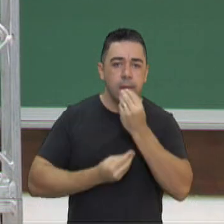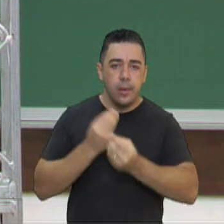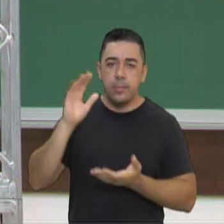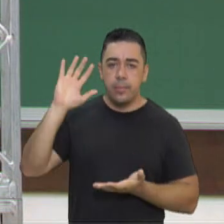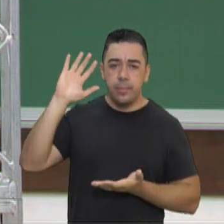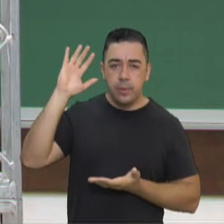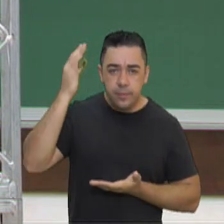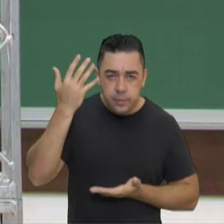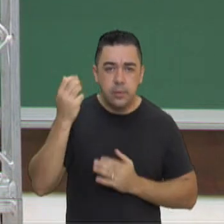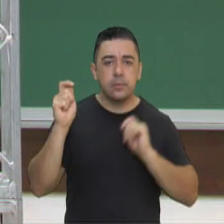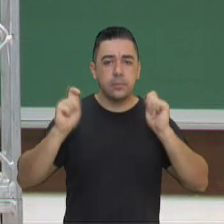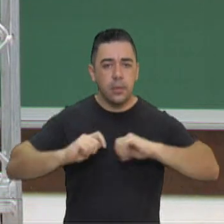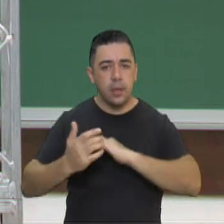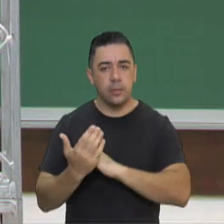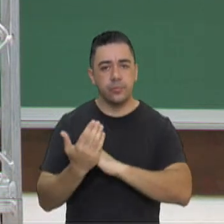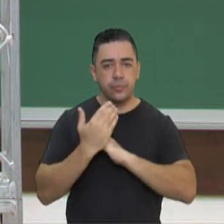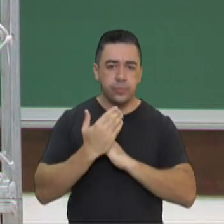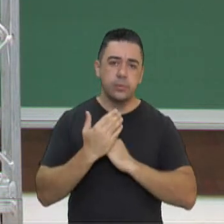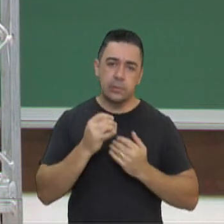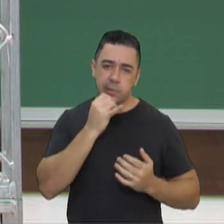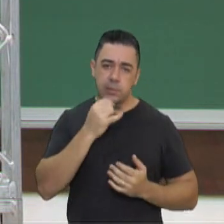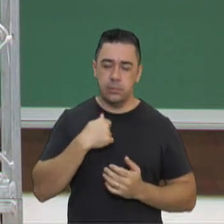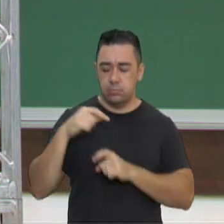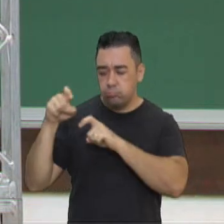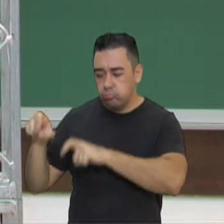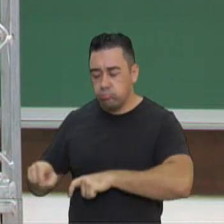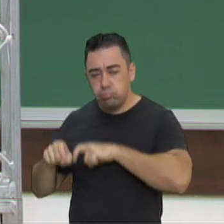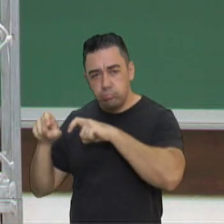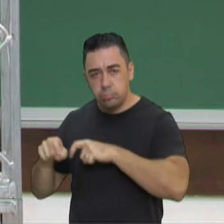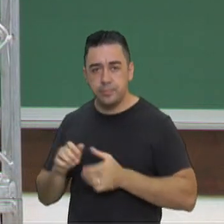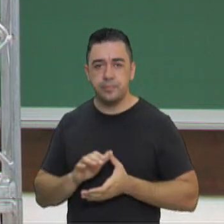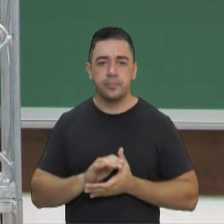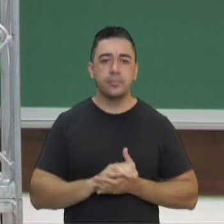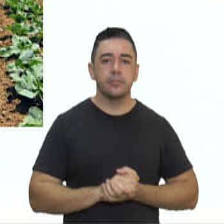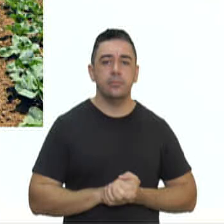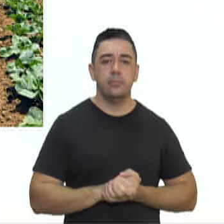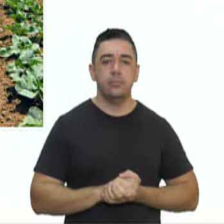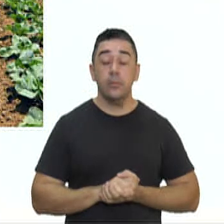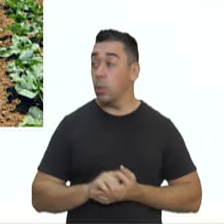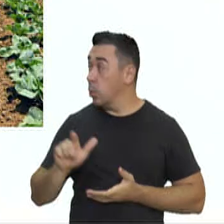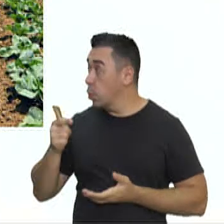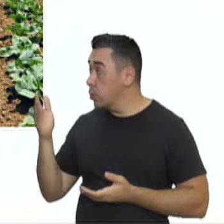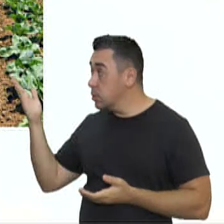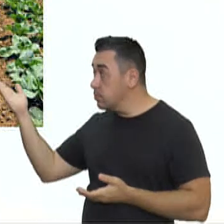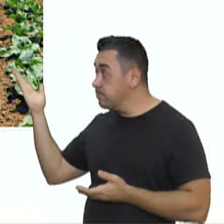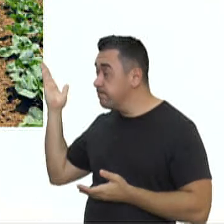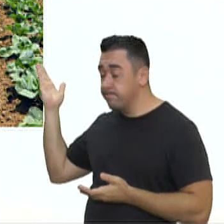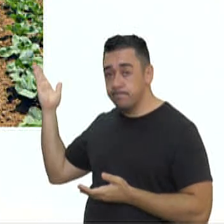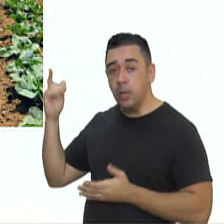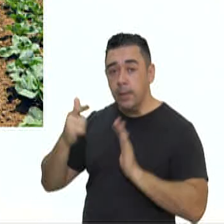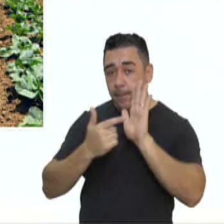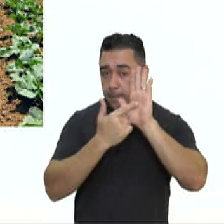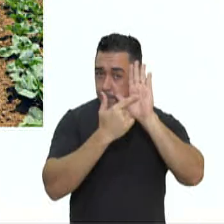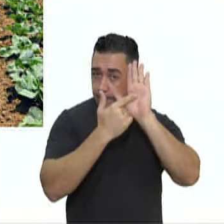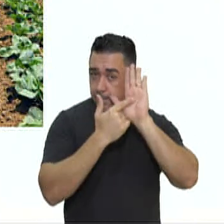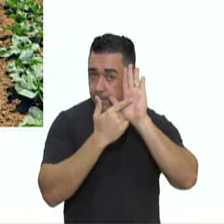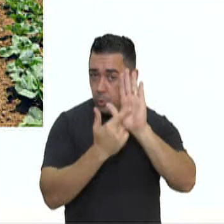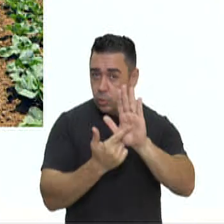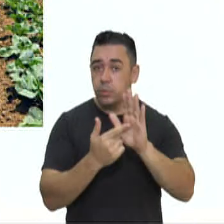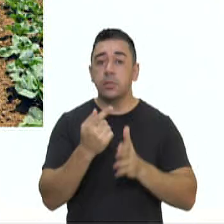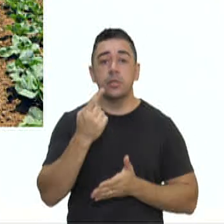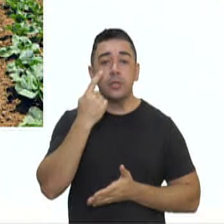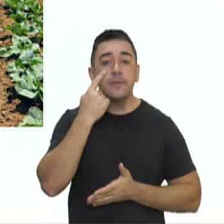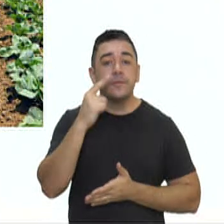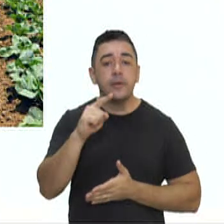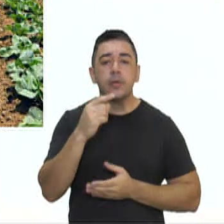previsão pode ajudar no caso da agricultura. Aqui, essa outra imagem, né, mostrando, ilustrando aí